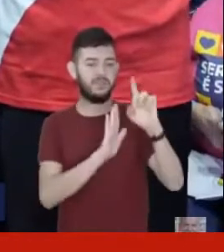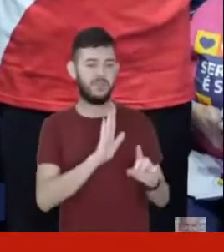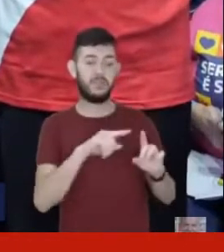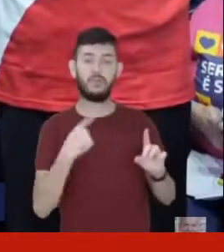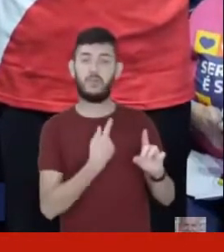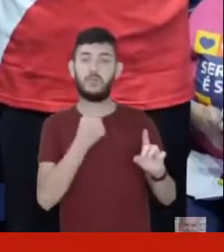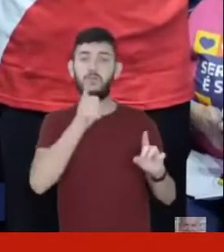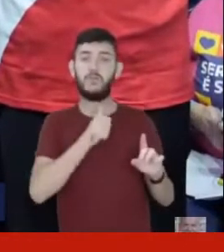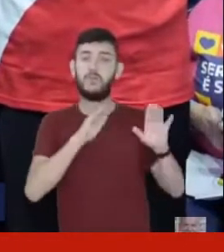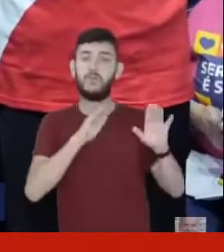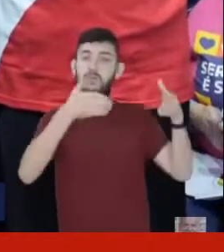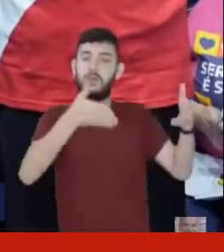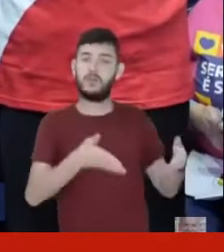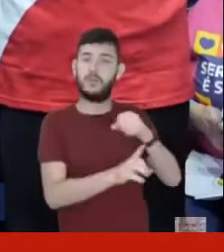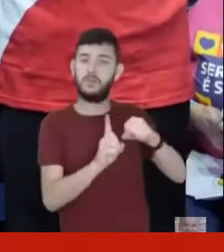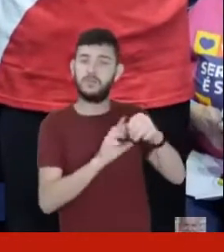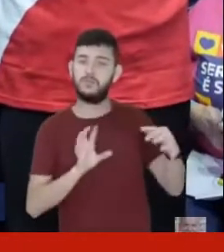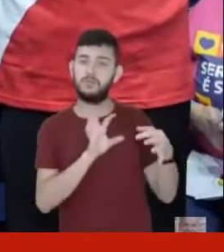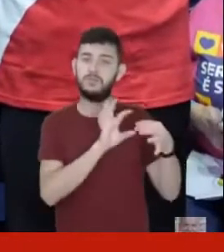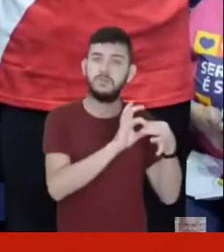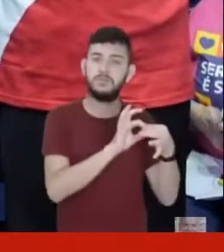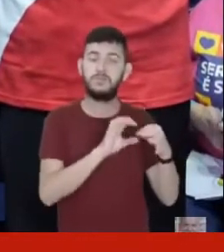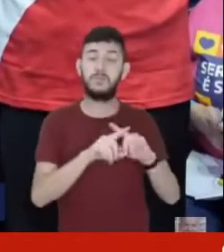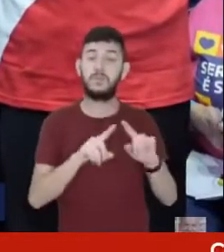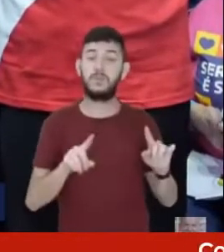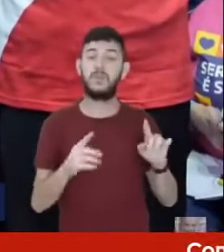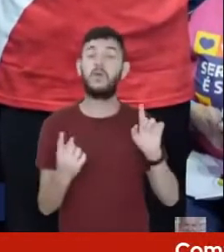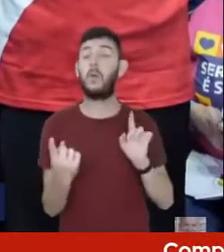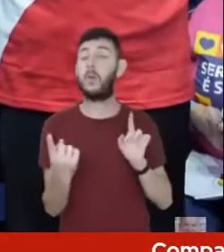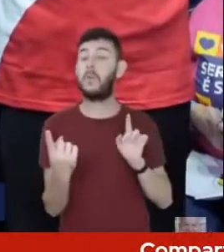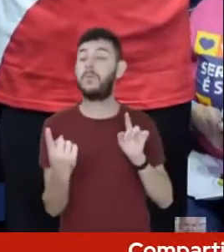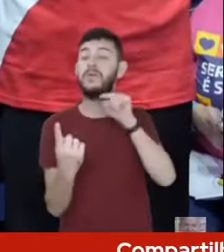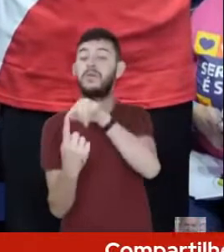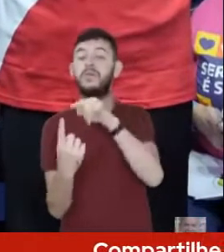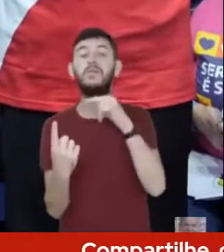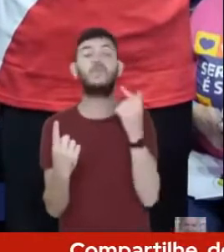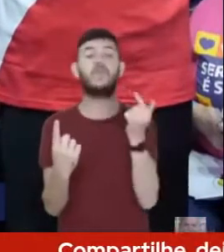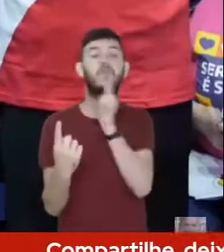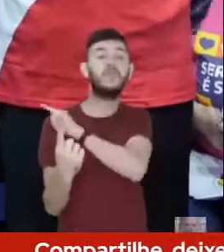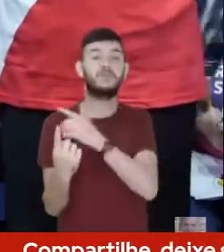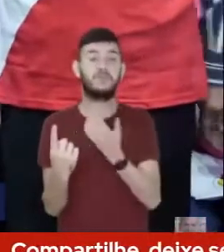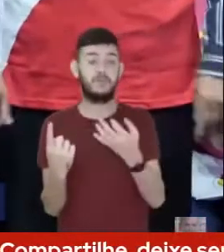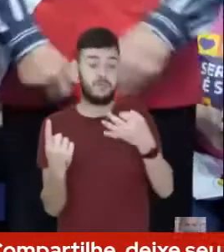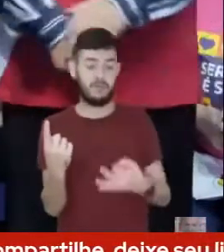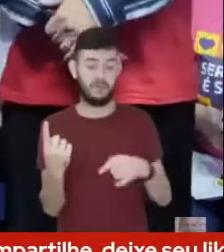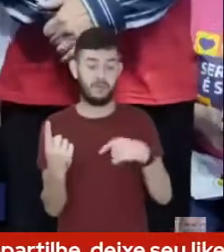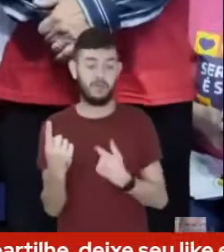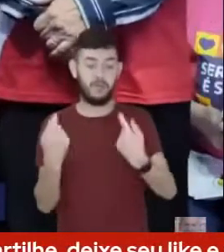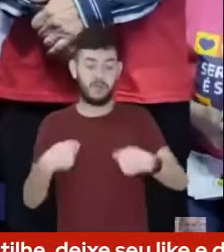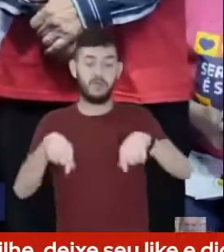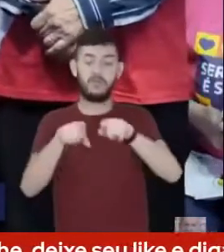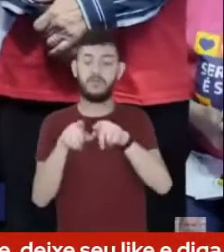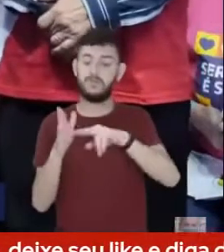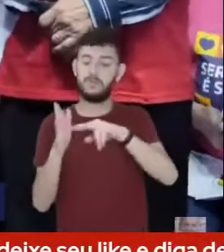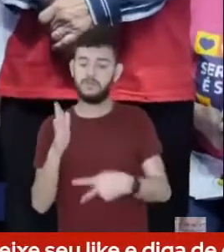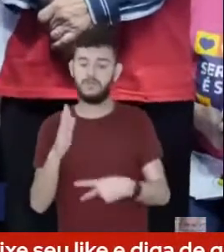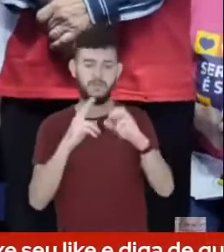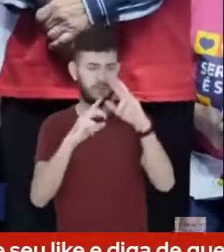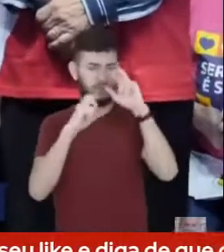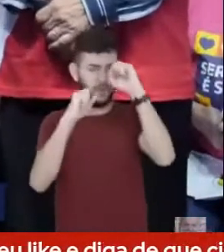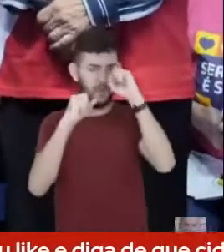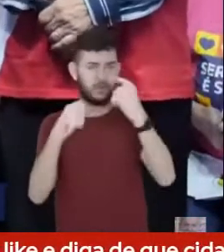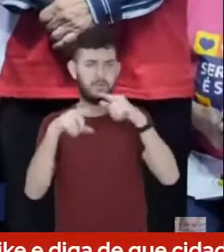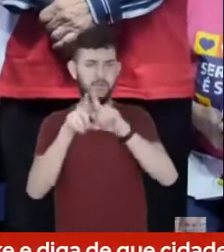objetivo, precisamos alcançar um sindicalismo forte e independente para fazer